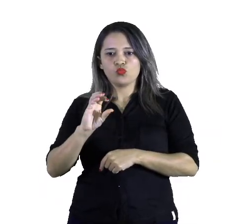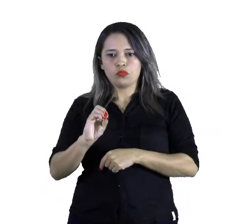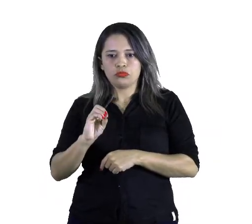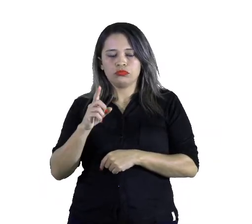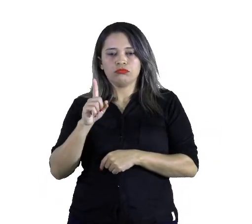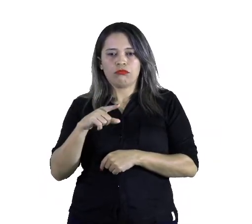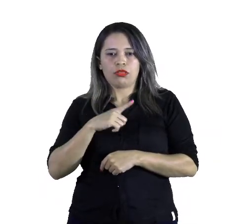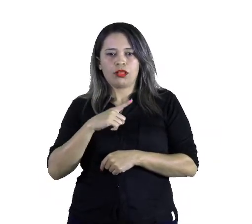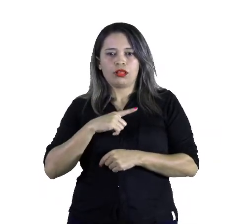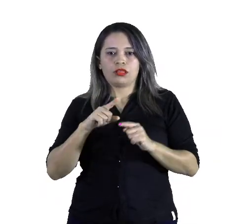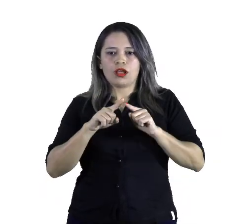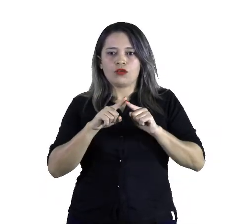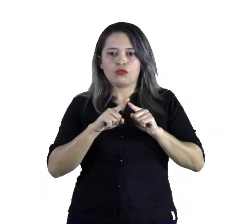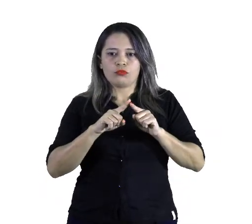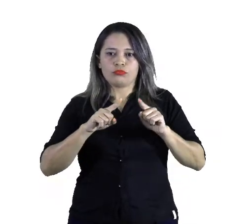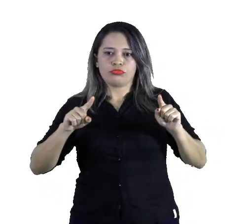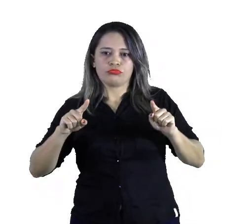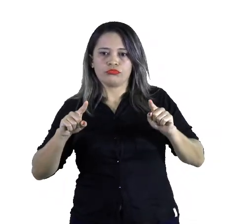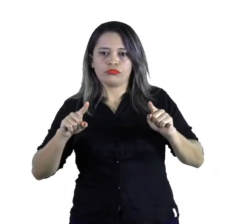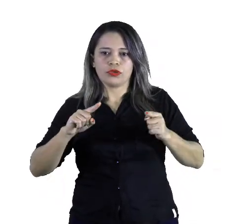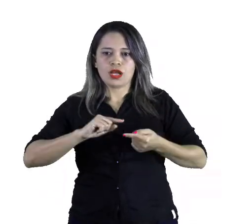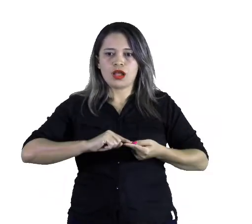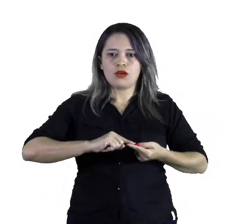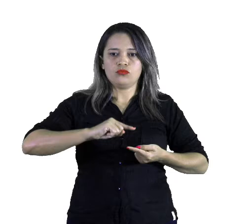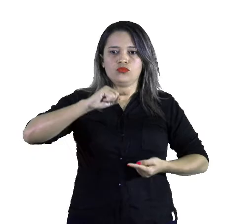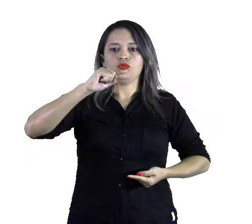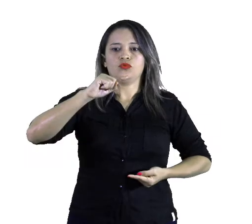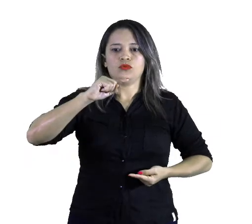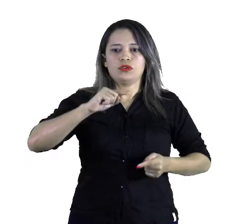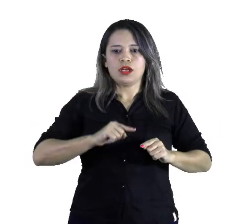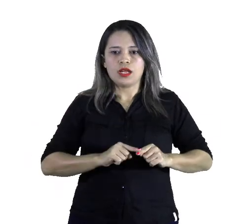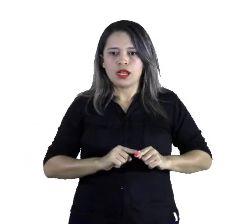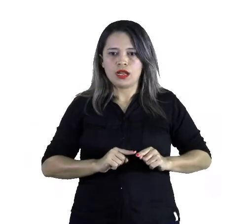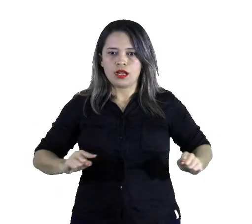ele tem o comprimento, a altura e a